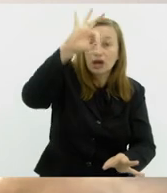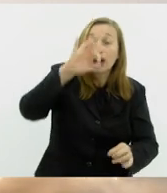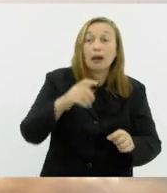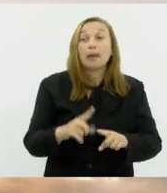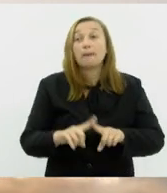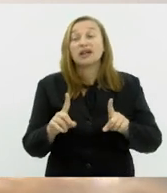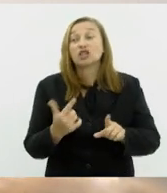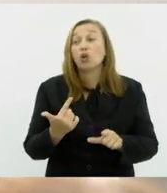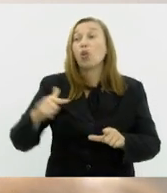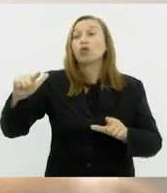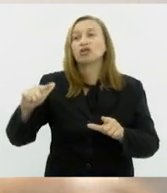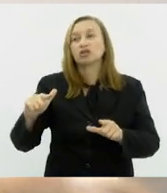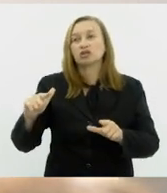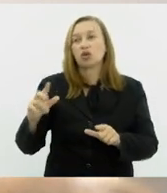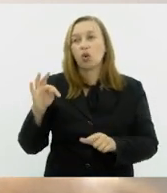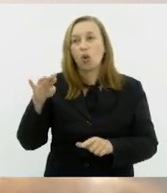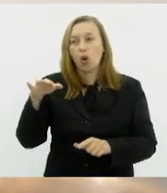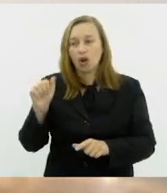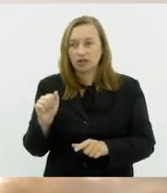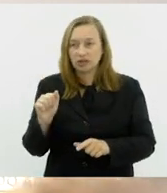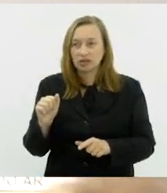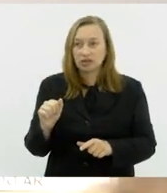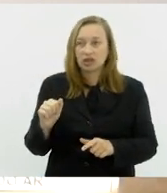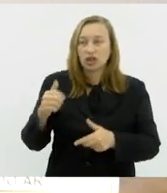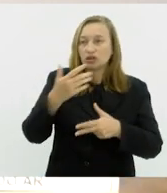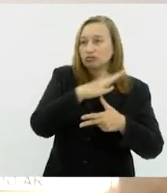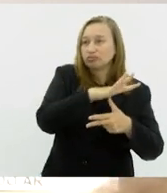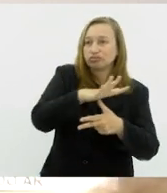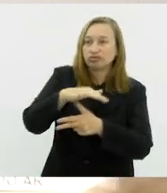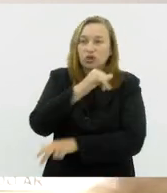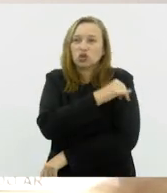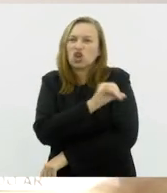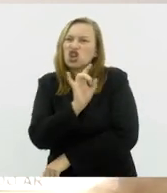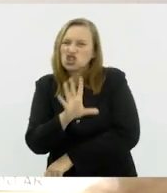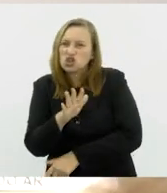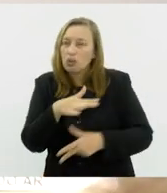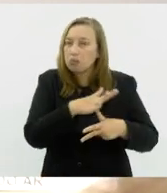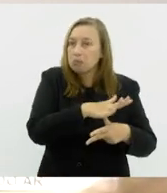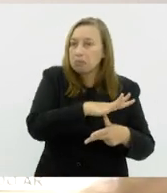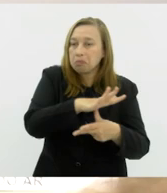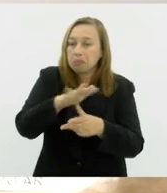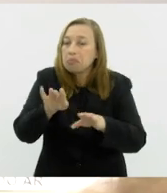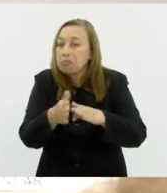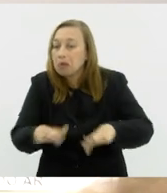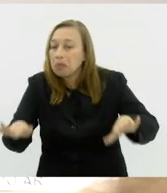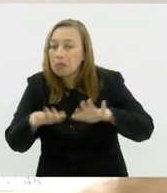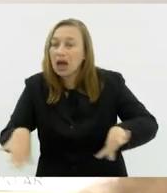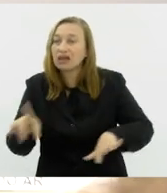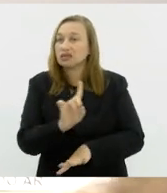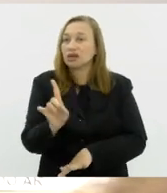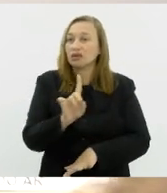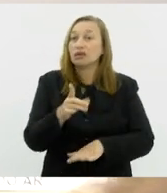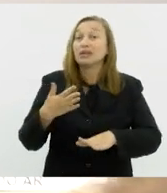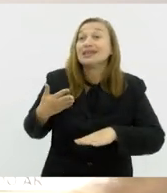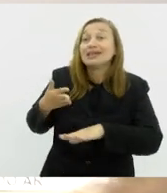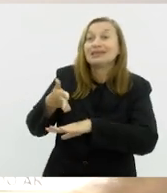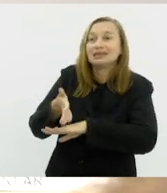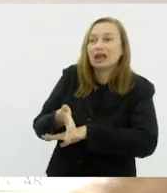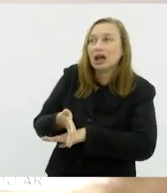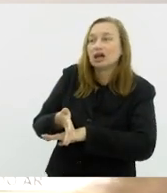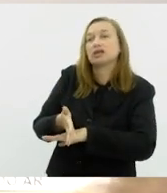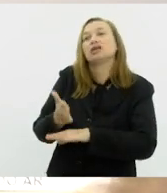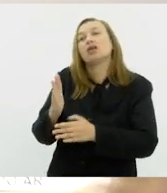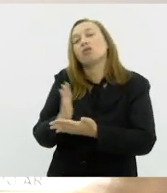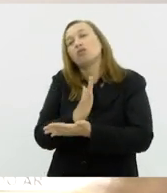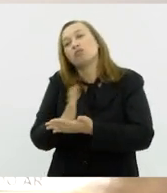outras rotas, né? Rotas de helicóptero no Rio de Janeiro não são só pelo mar. Em algum momento, esse helicóptero tem que entrar. Então,